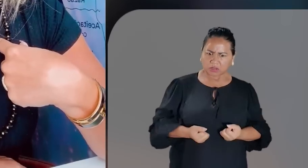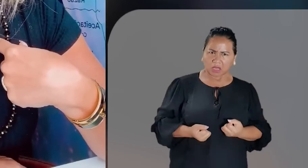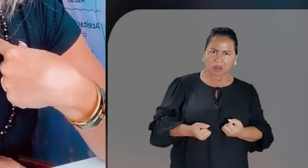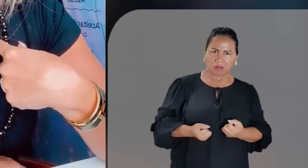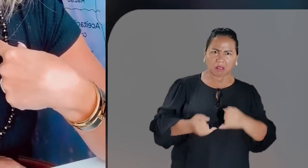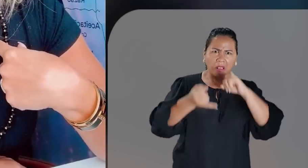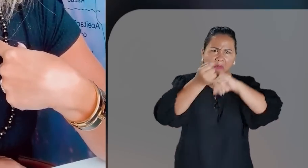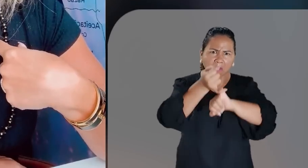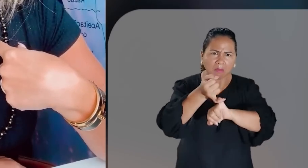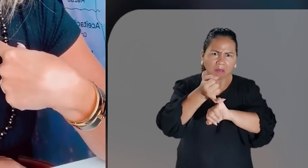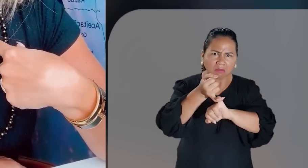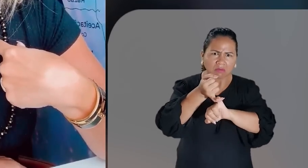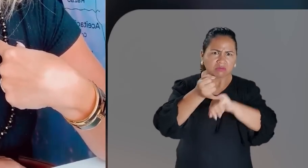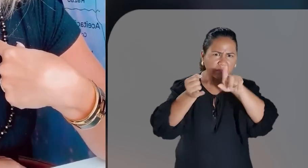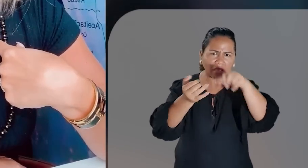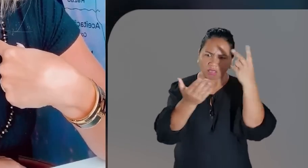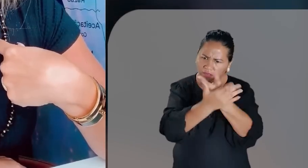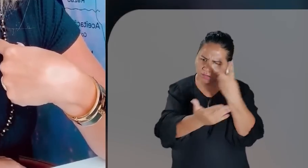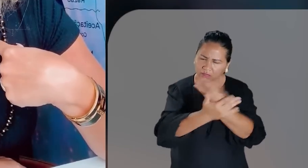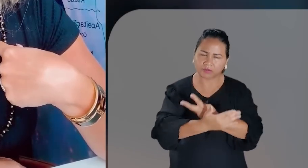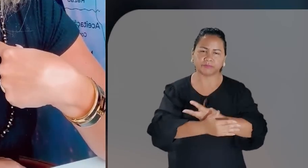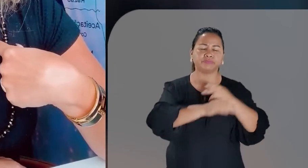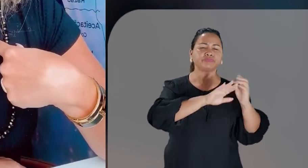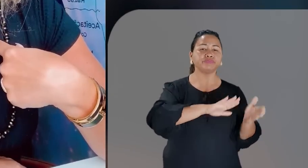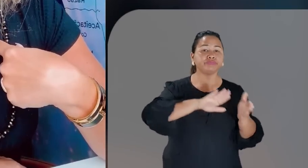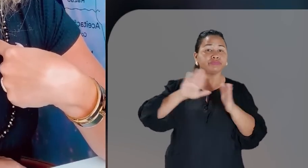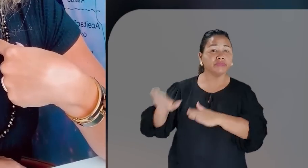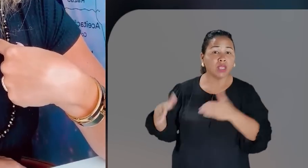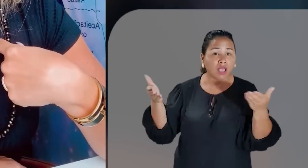quando você aceita uma coisa dessa, você não tem um pingo de respeito por você.